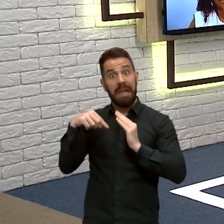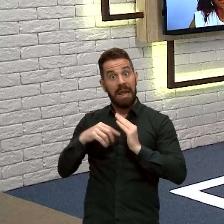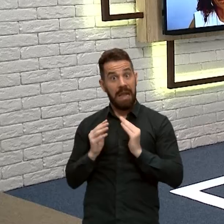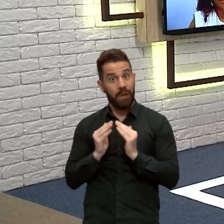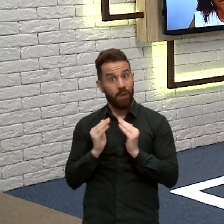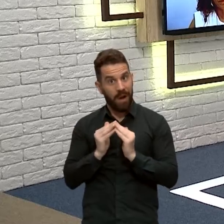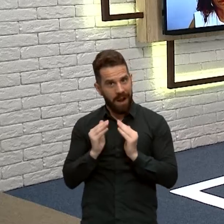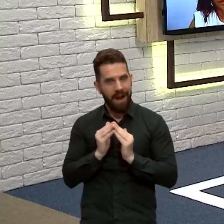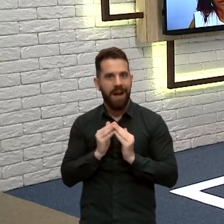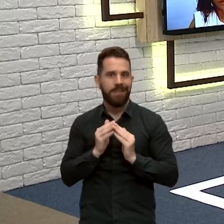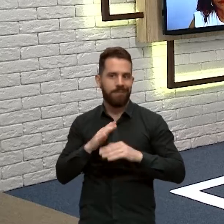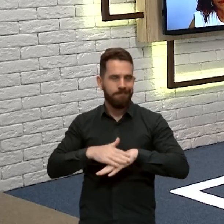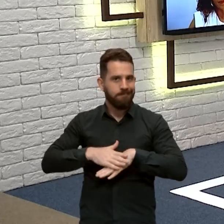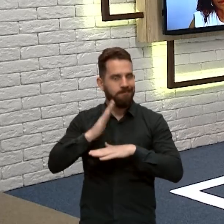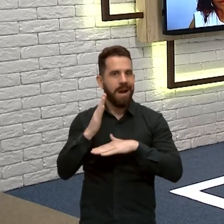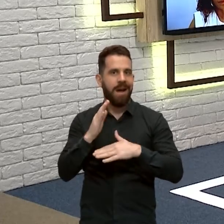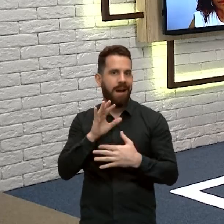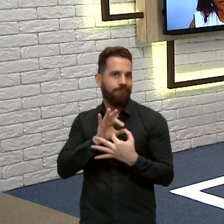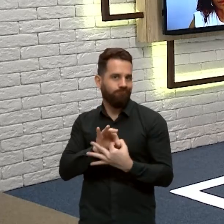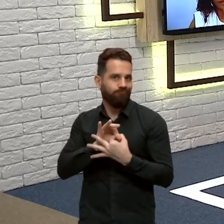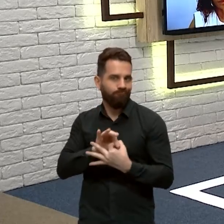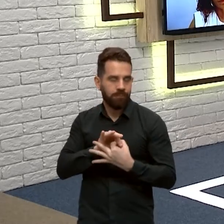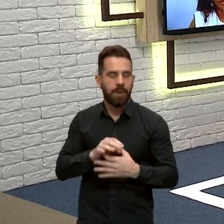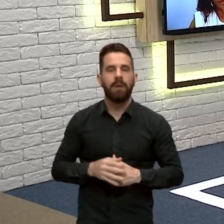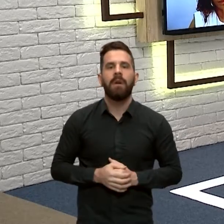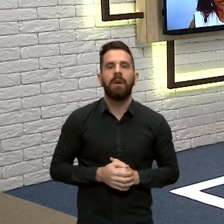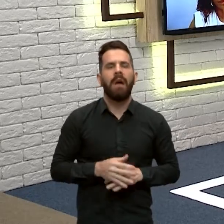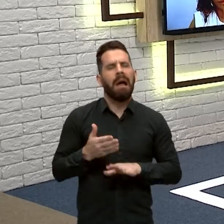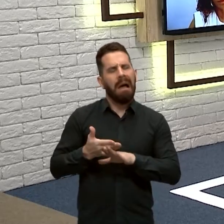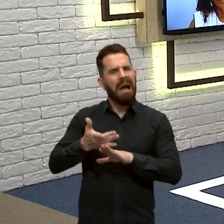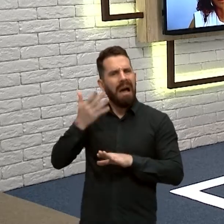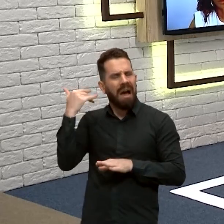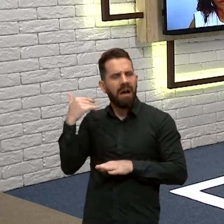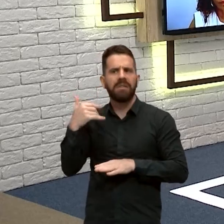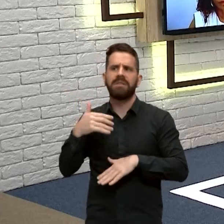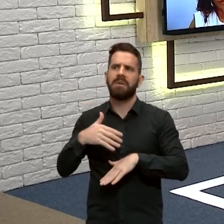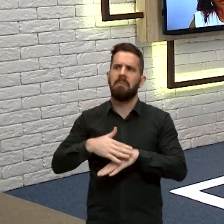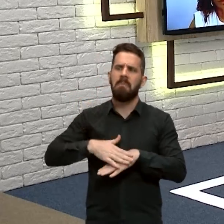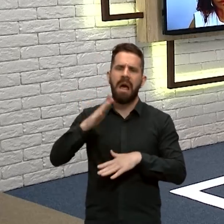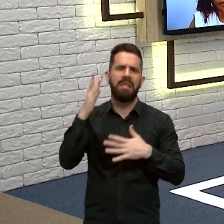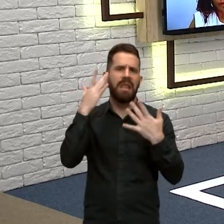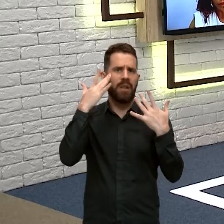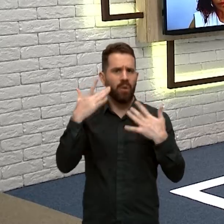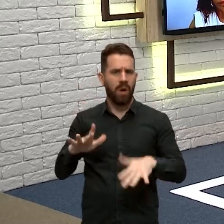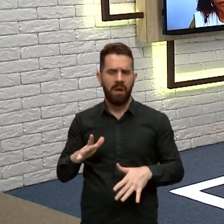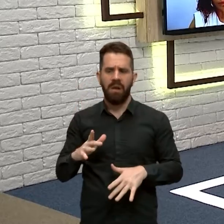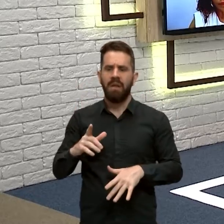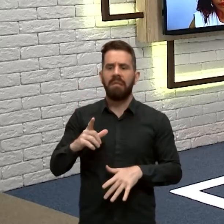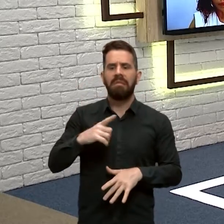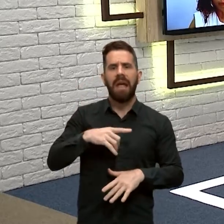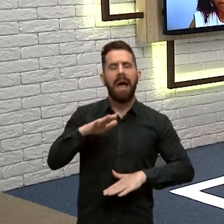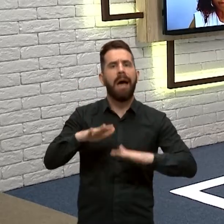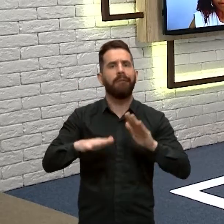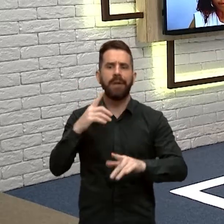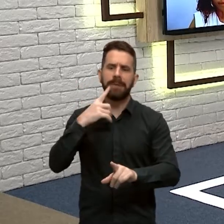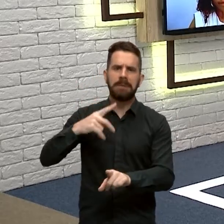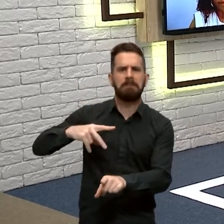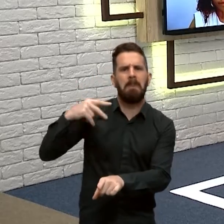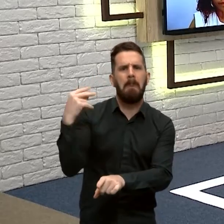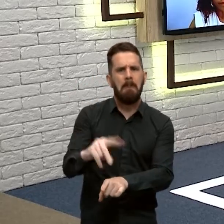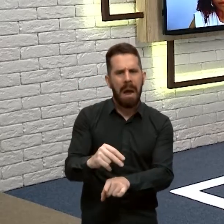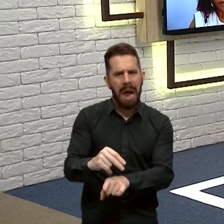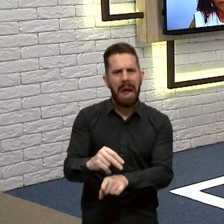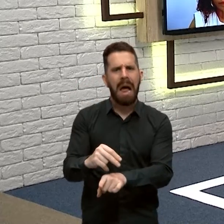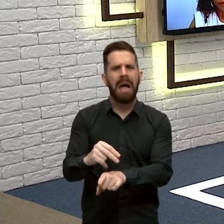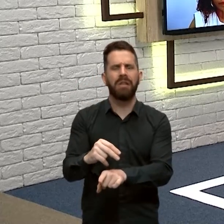Antes era entendido como natural usar algum tipo de agressão física para supostamente educar o animal,